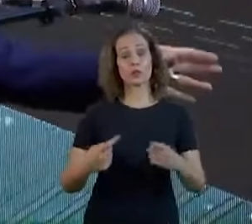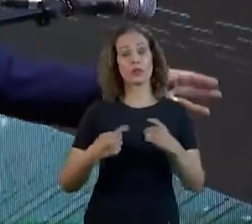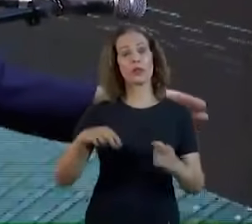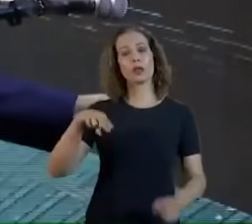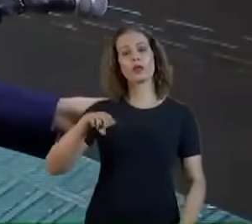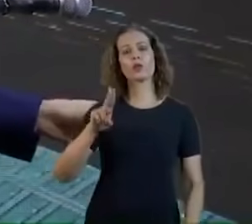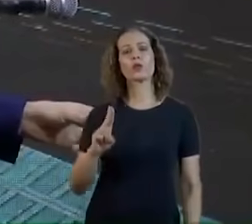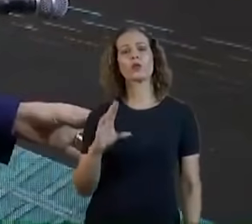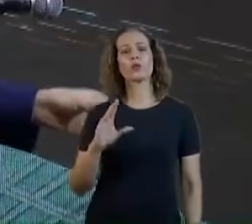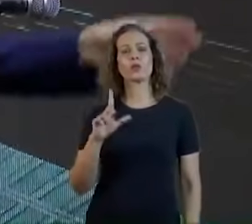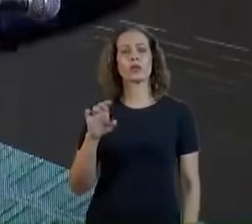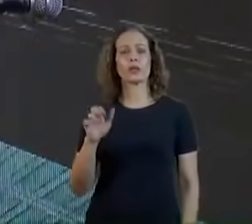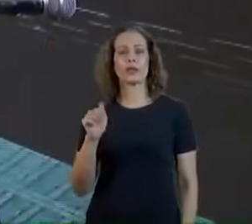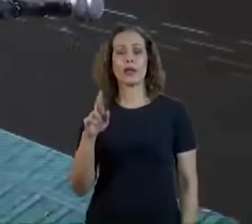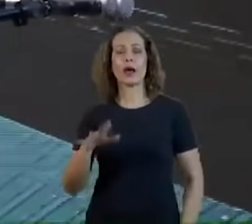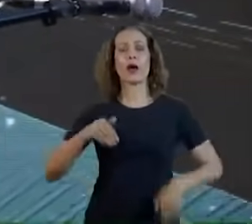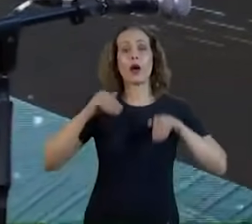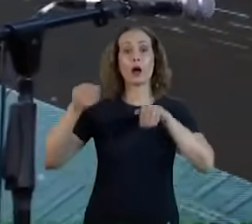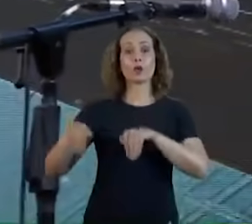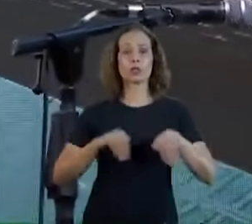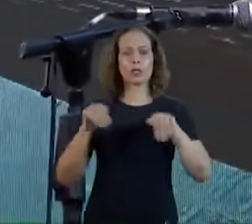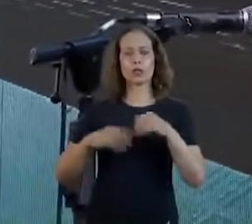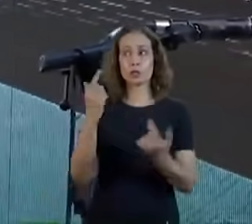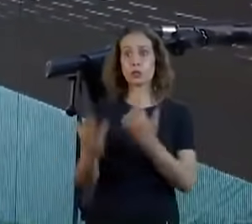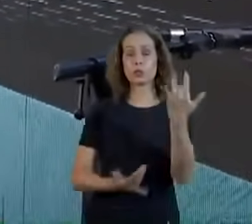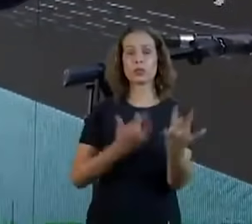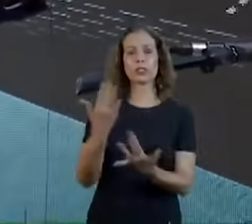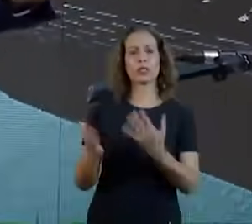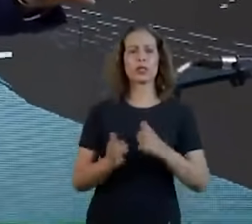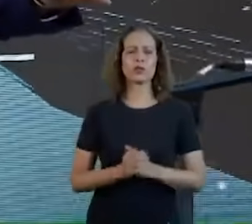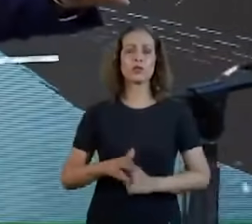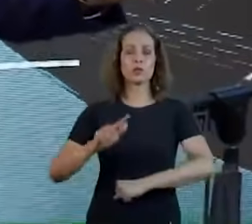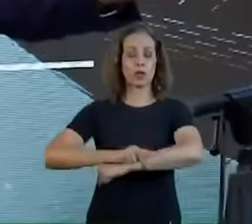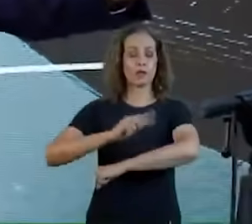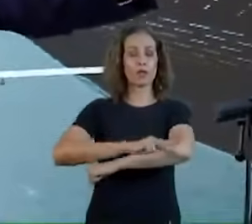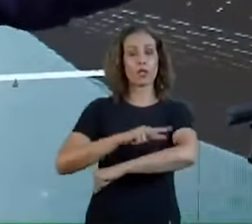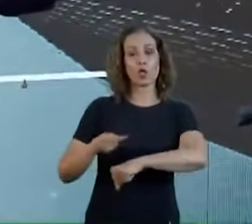incêndio do mundo na Austrália, nuvem de gafanhoto veio do quinto dos infernos,